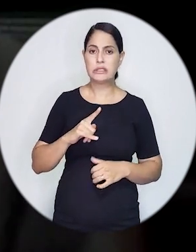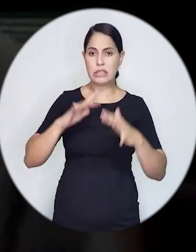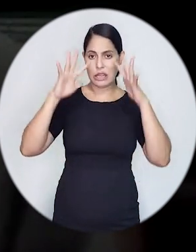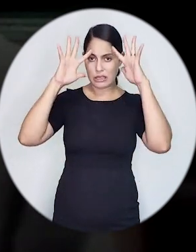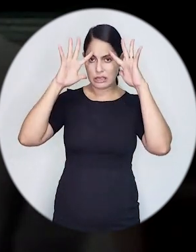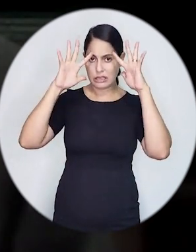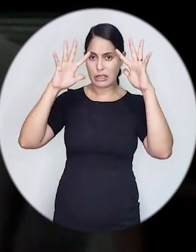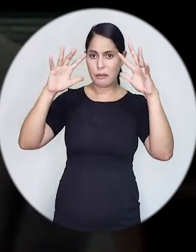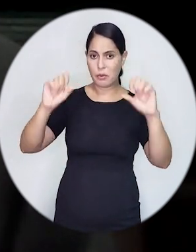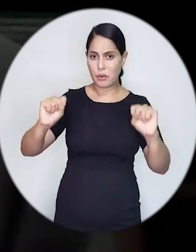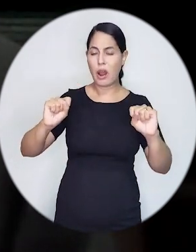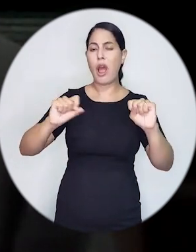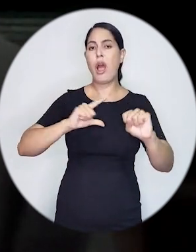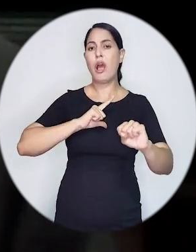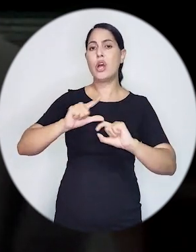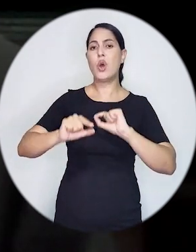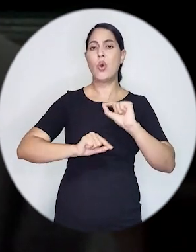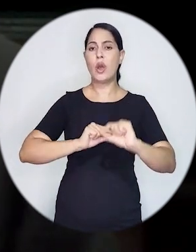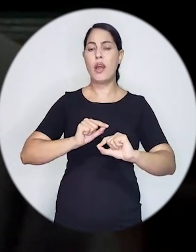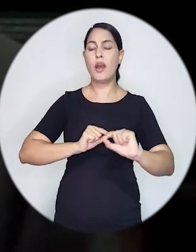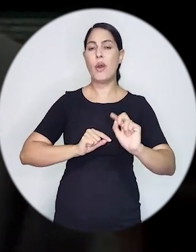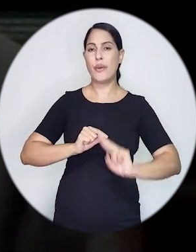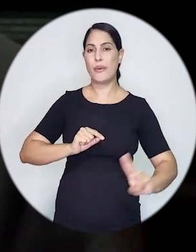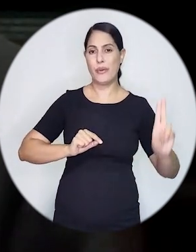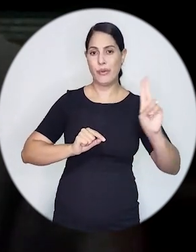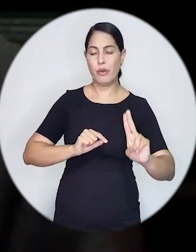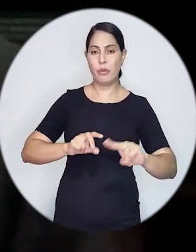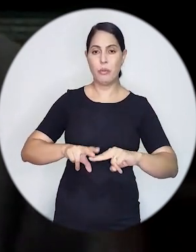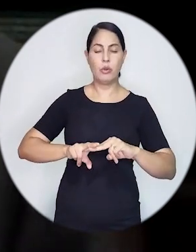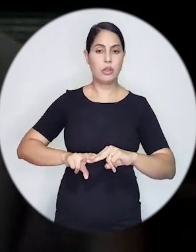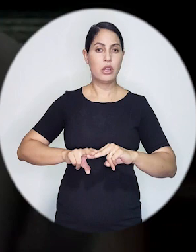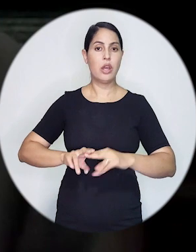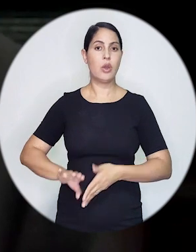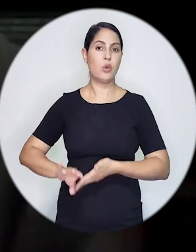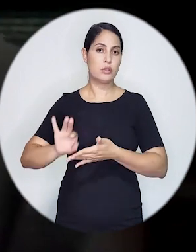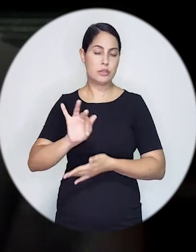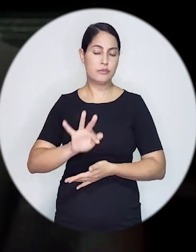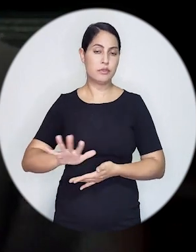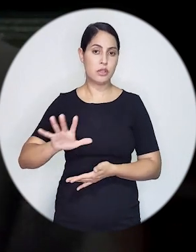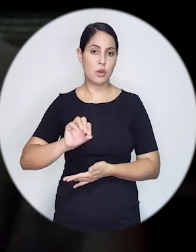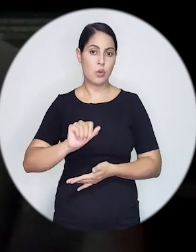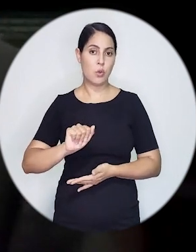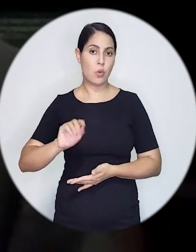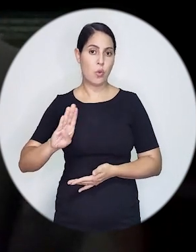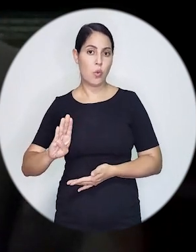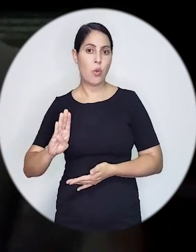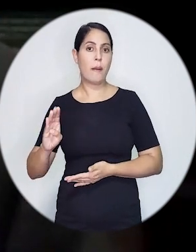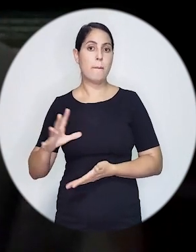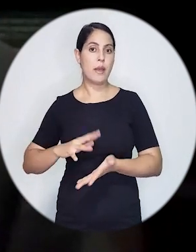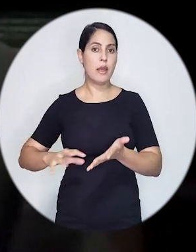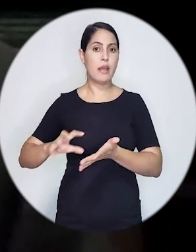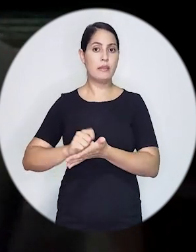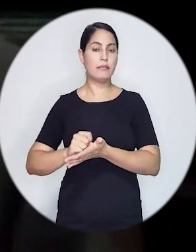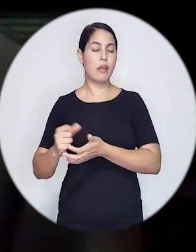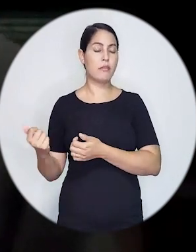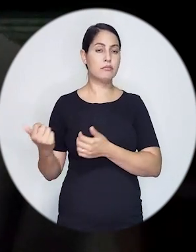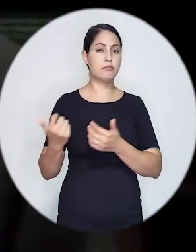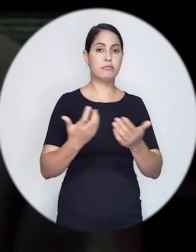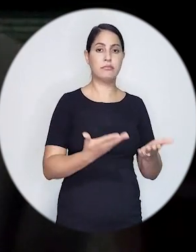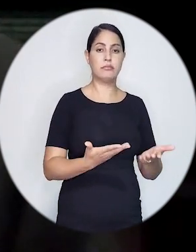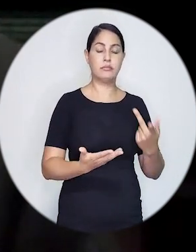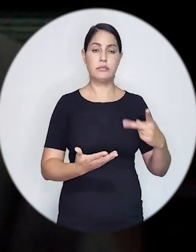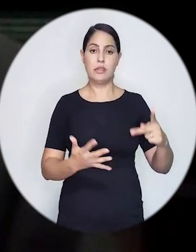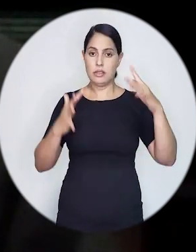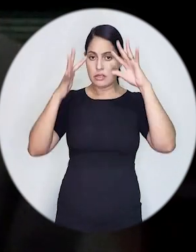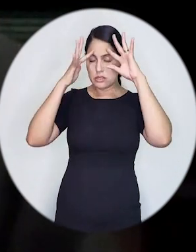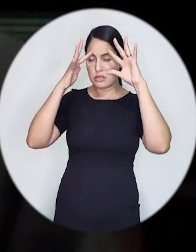tribunais utilizam essa base de dados, oferecida gratuitamente pelo Conselho Federal da Ordem dos Advogados do Brasil,